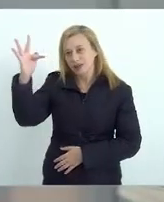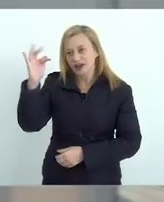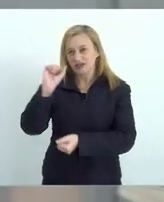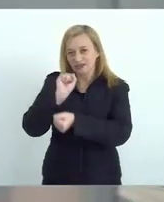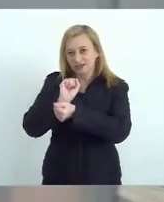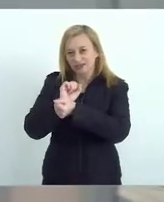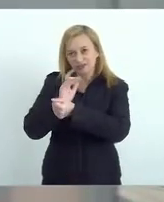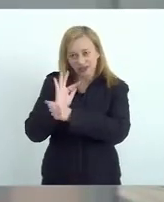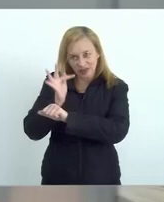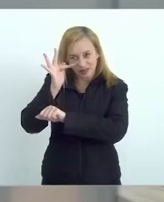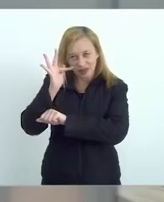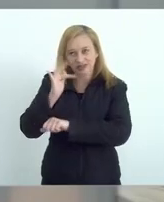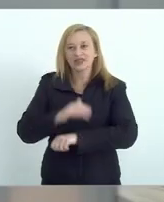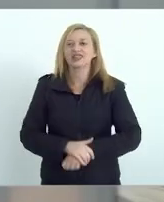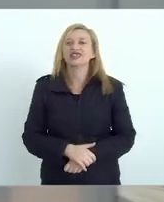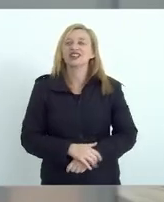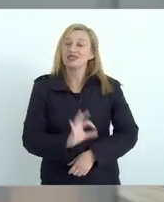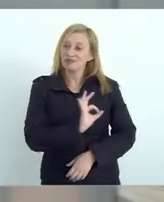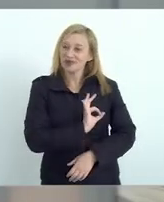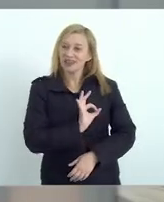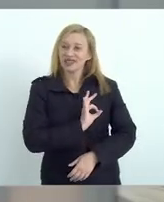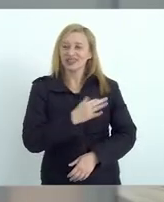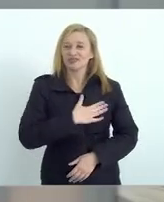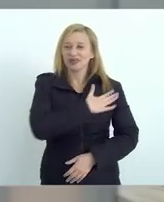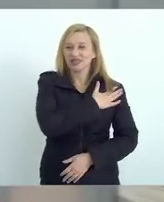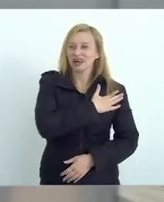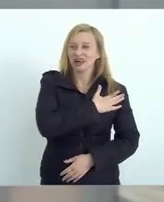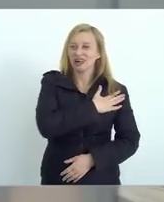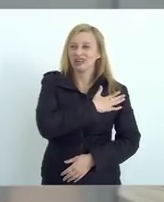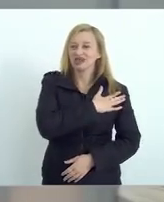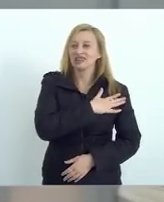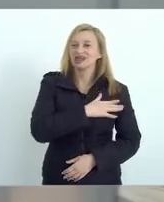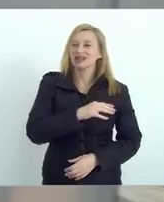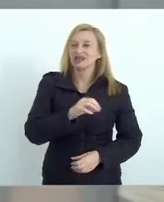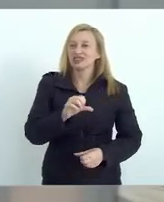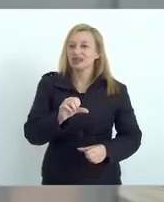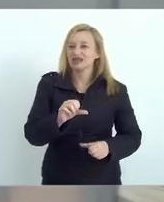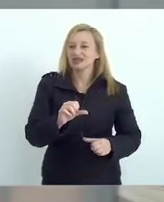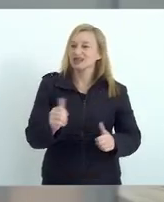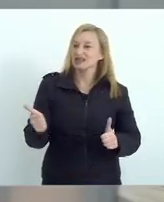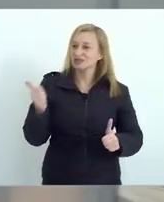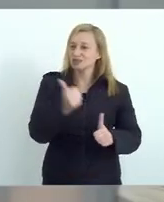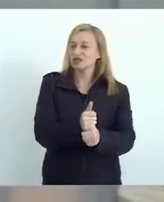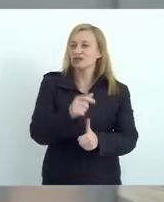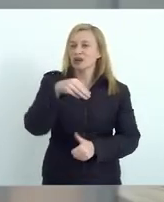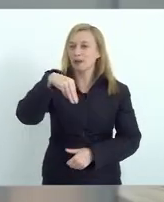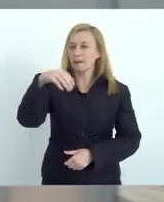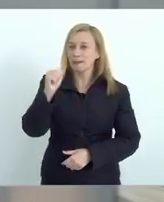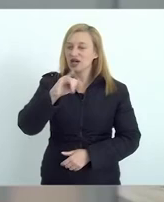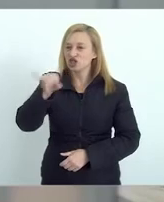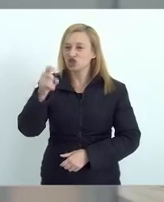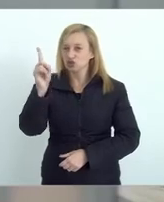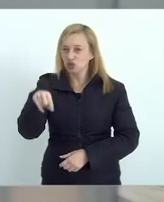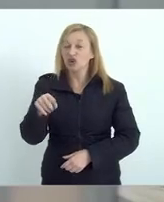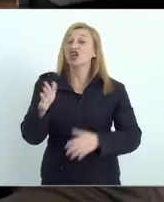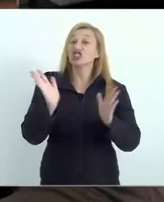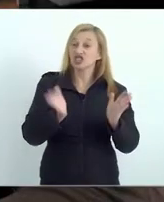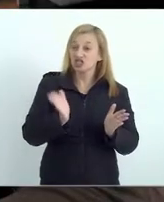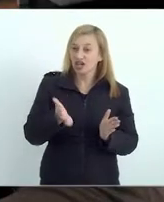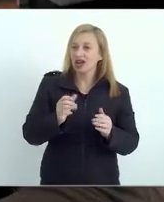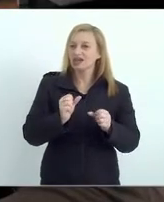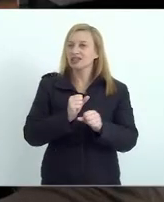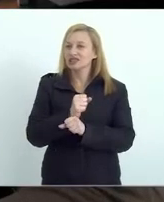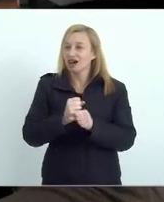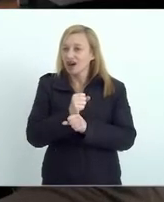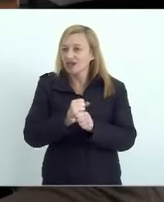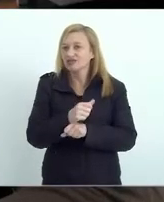pela polícia militar que seja é promovido a Major já tá mais do que tem um cara aqui contribuiu muito já para o Rio de Janeiro eu tenho